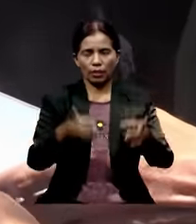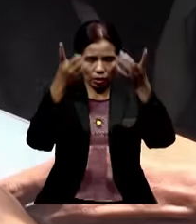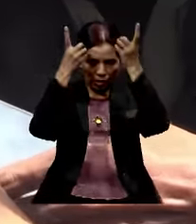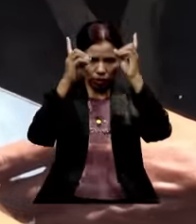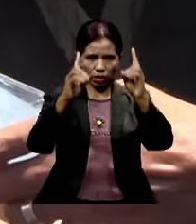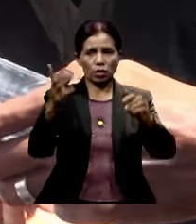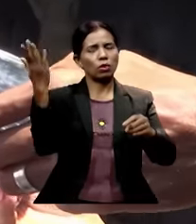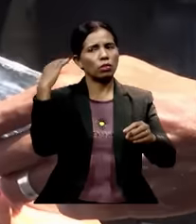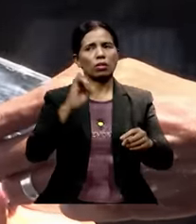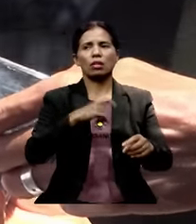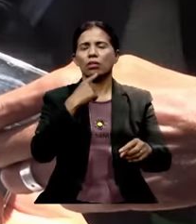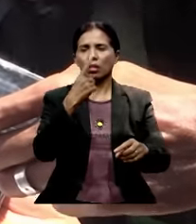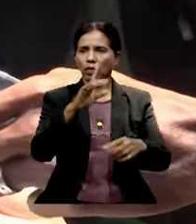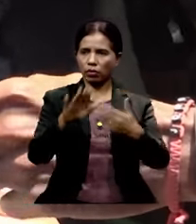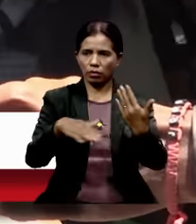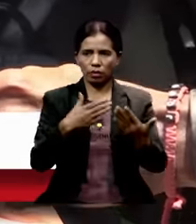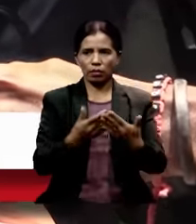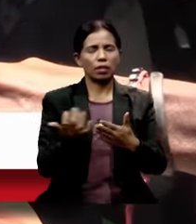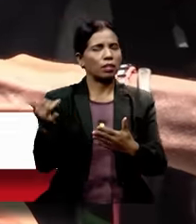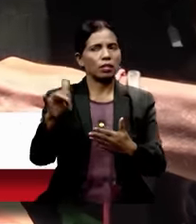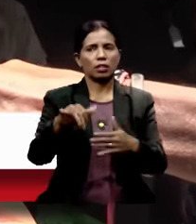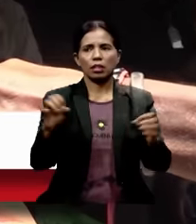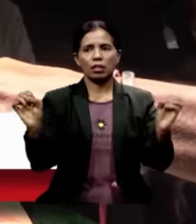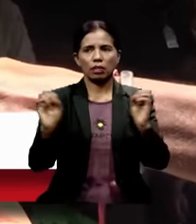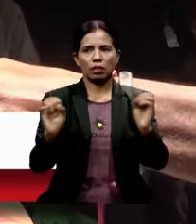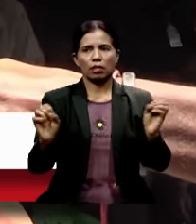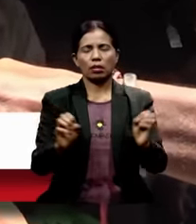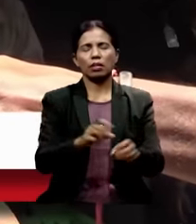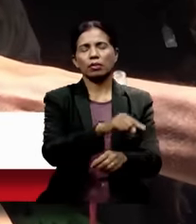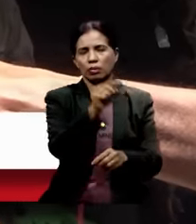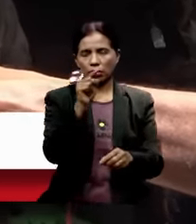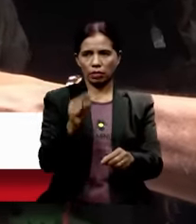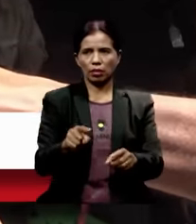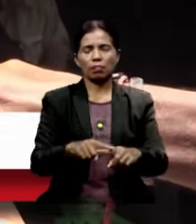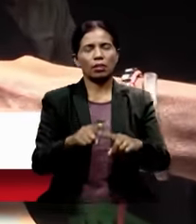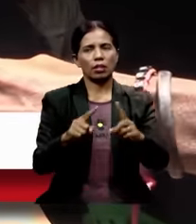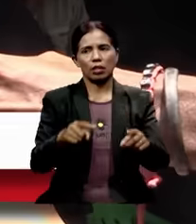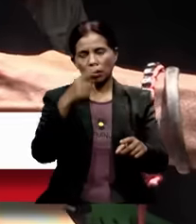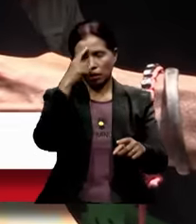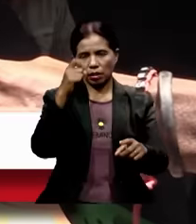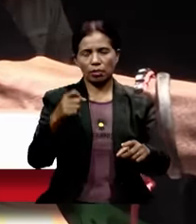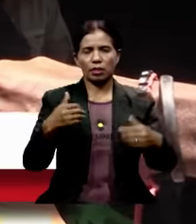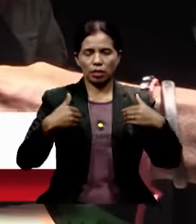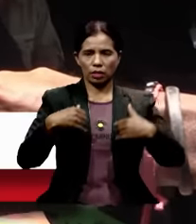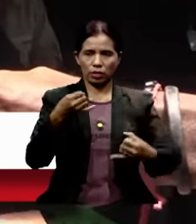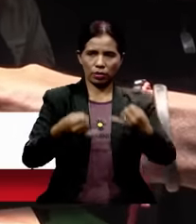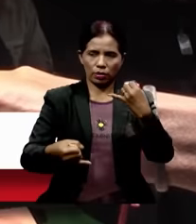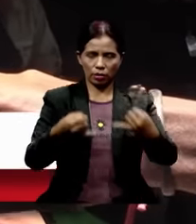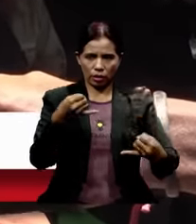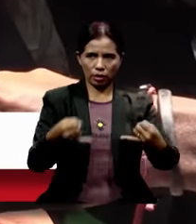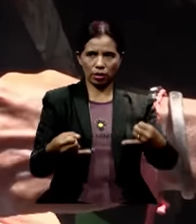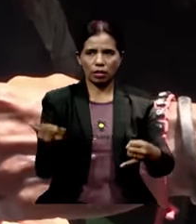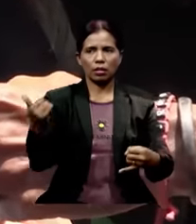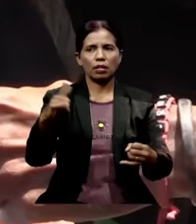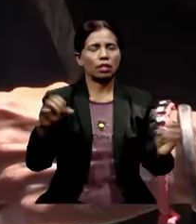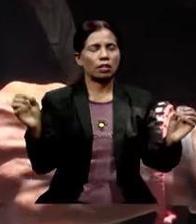de unha explicatena sira la i hakat va julgamento por merito na be tamre te acordo esta judiciário maka tribunal